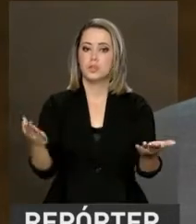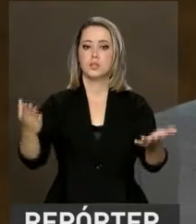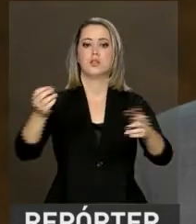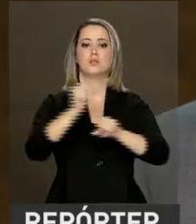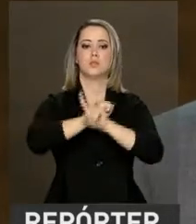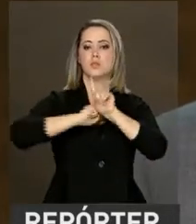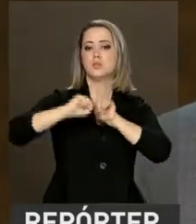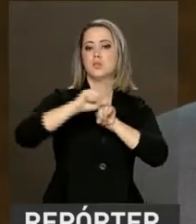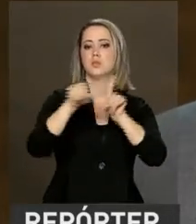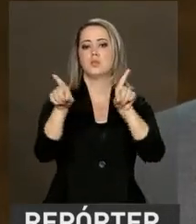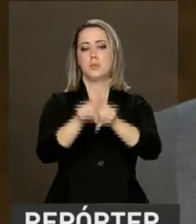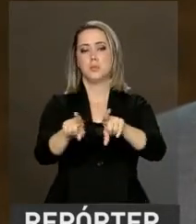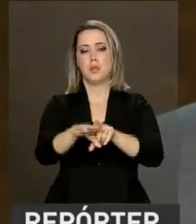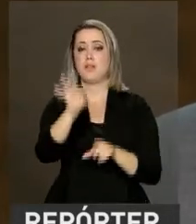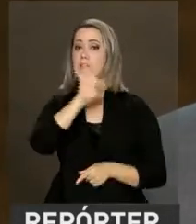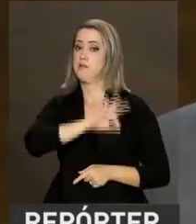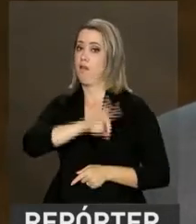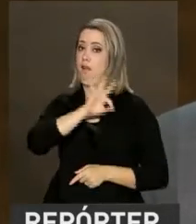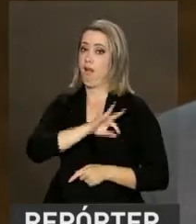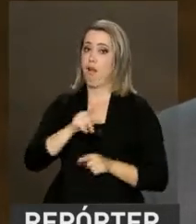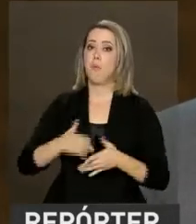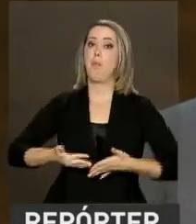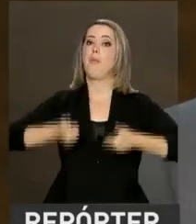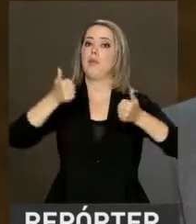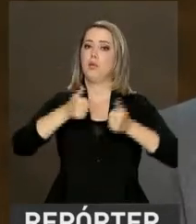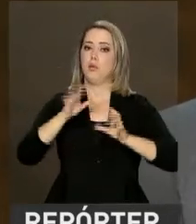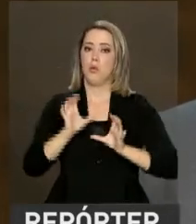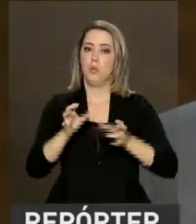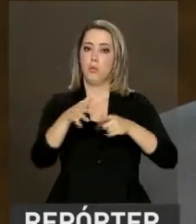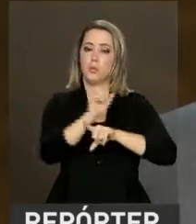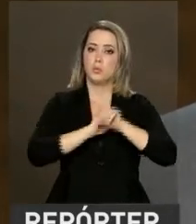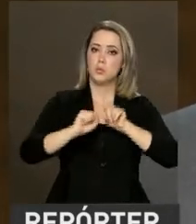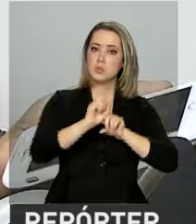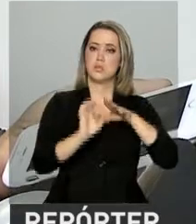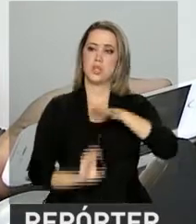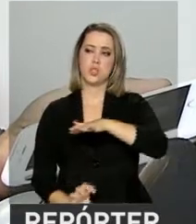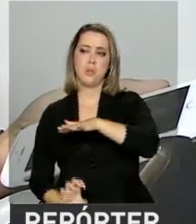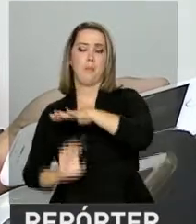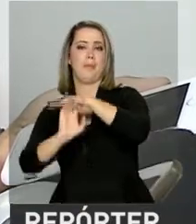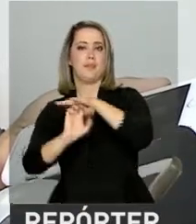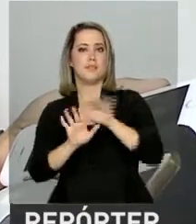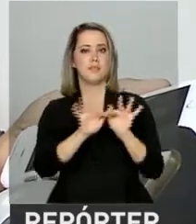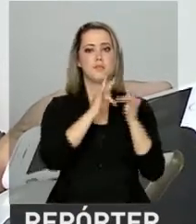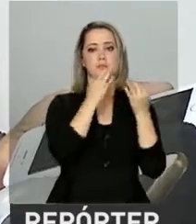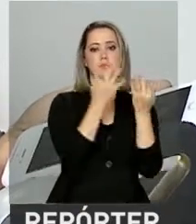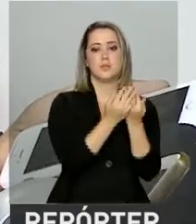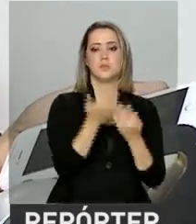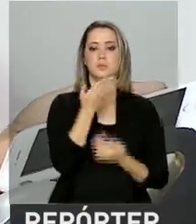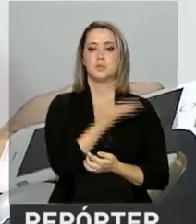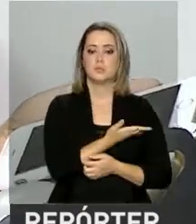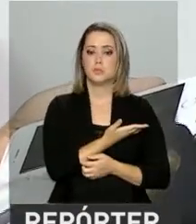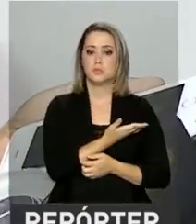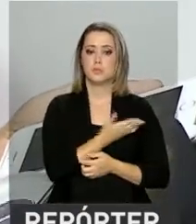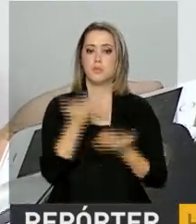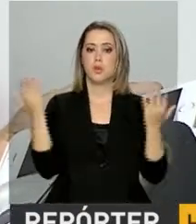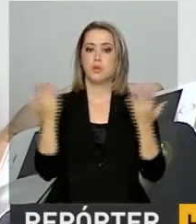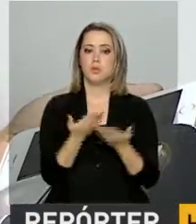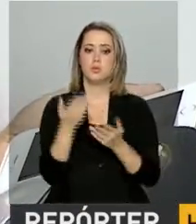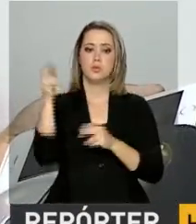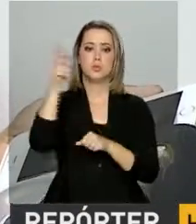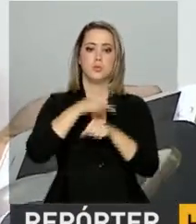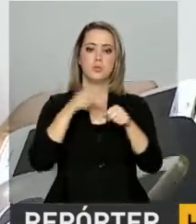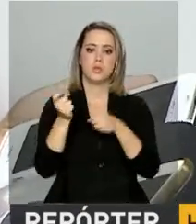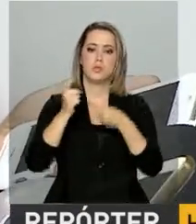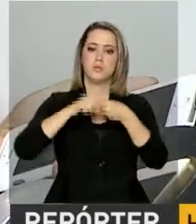também mais renda disponível também para a sociedade, tanto para as empresas como para as famílias. Agora o país já voltou a crescer, vai criar